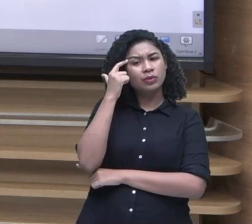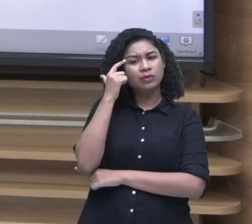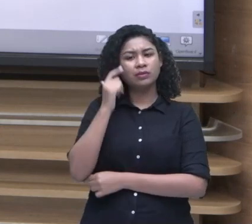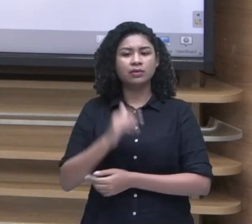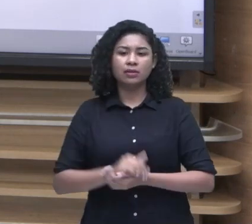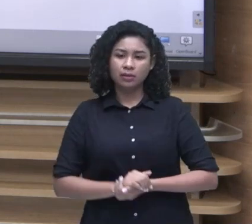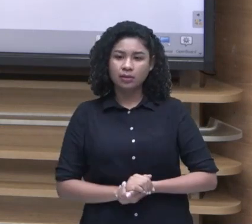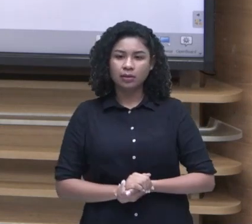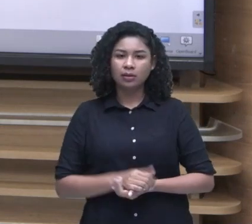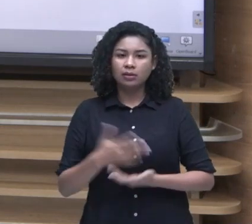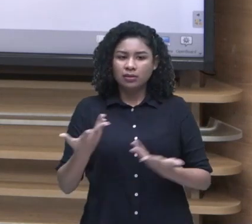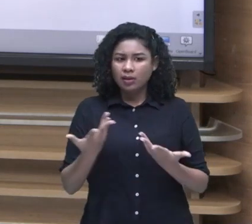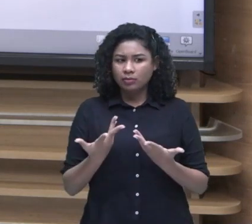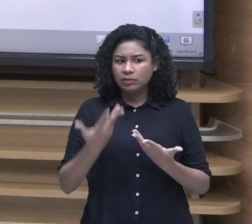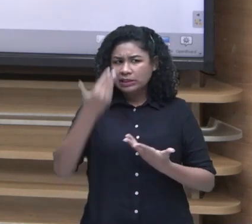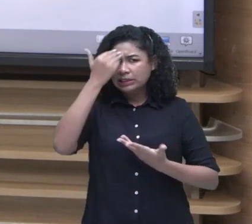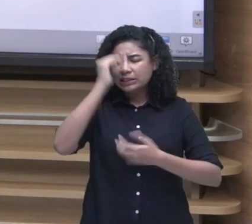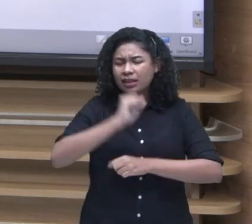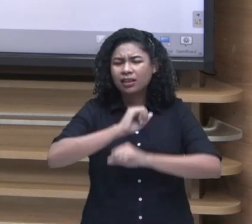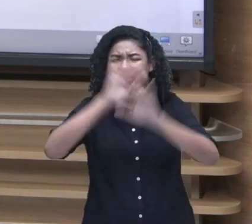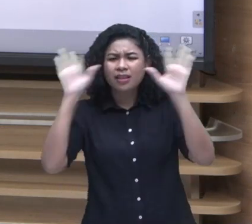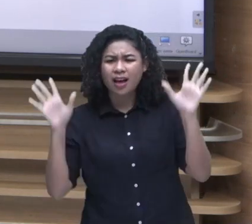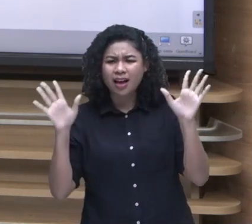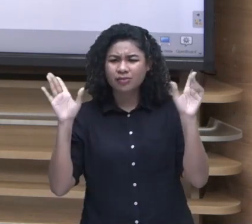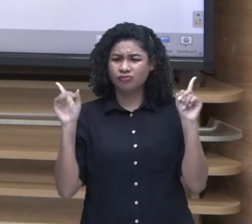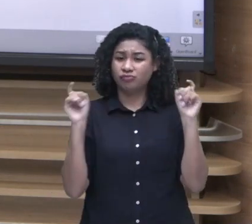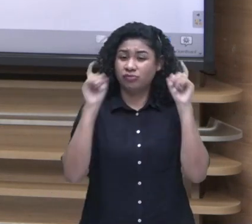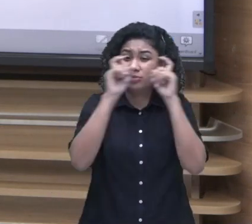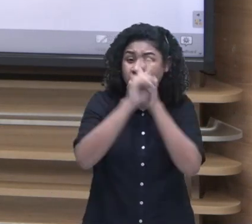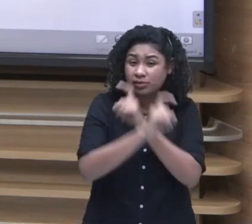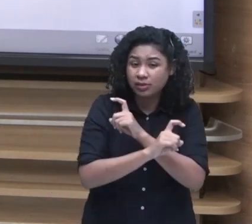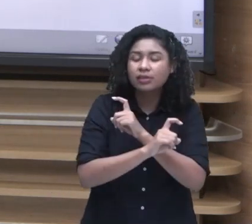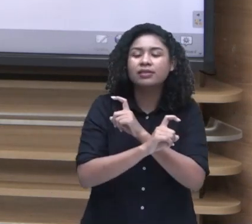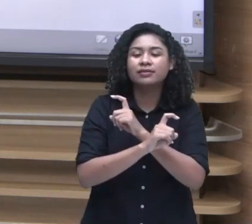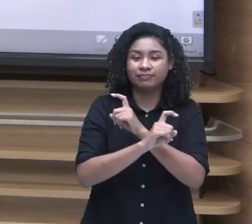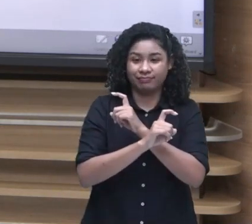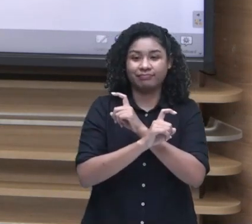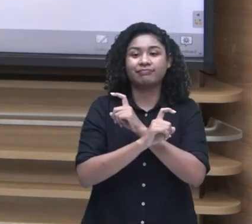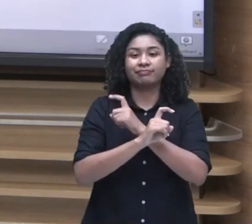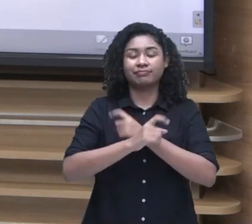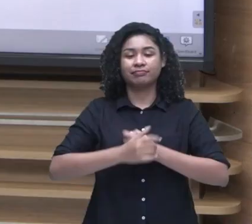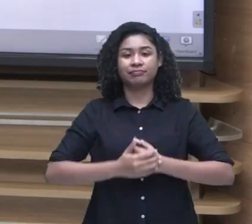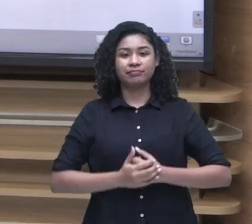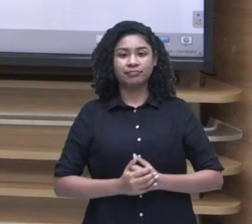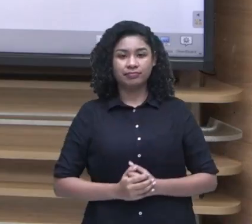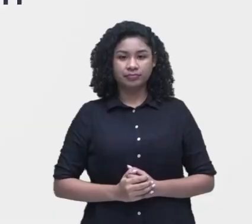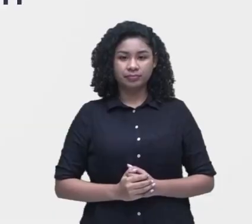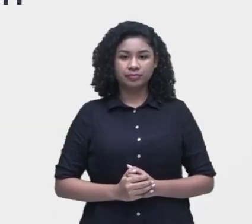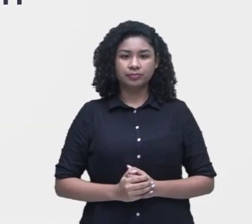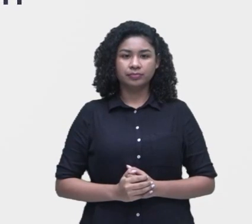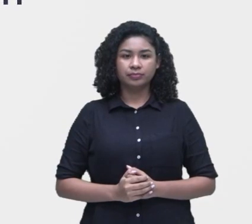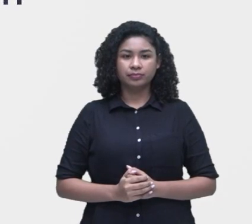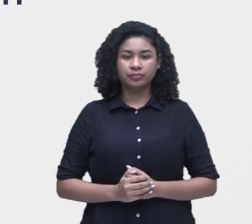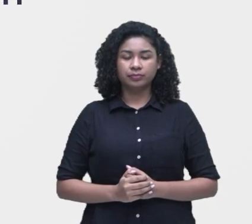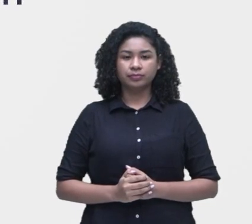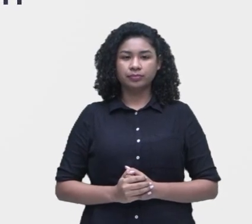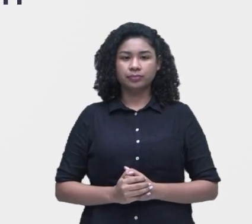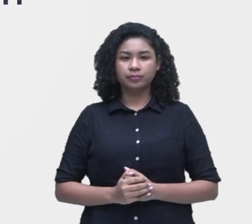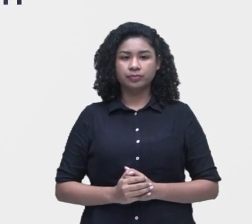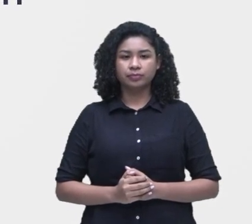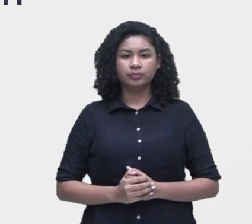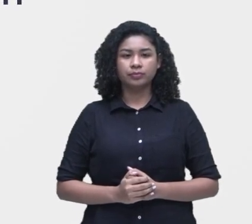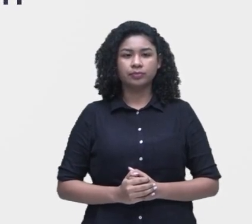Então dificulta que você tenha uma interpretação, né, correta da frase ou do texto.